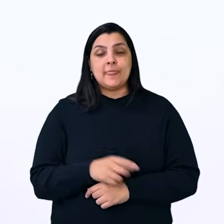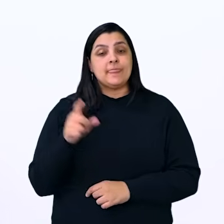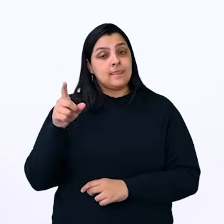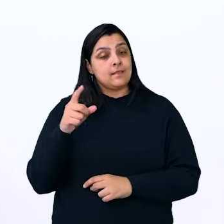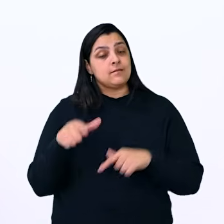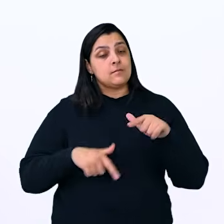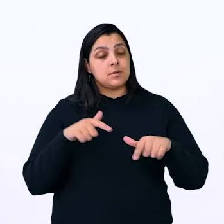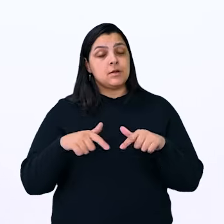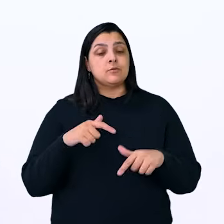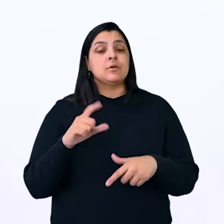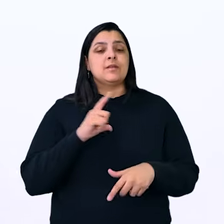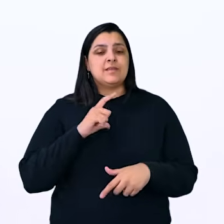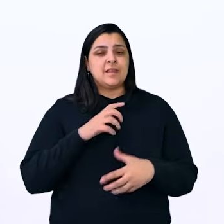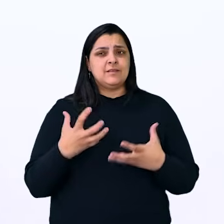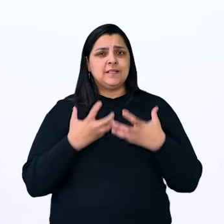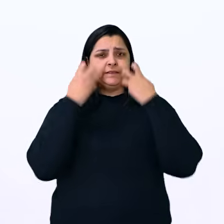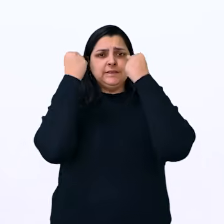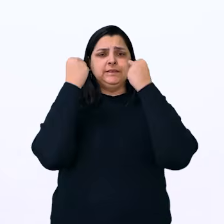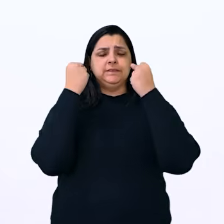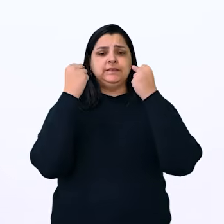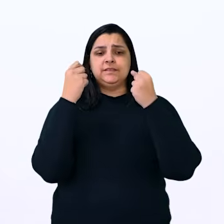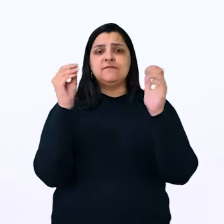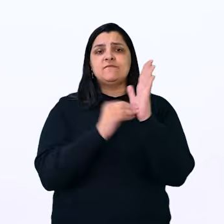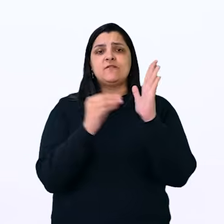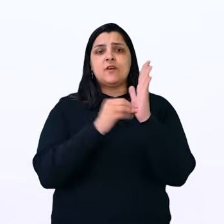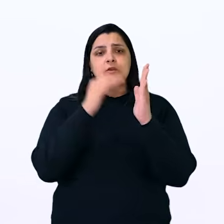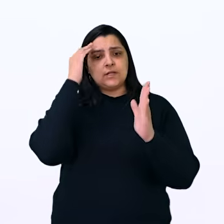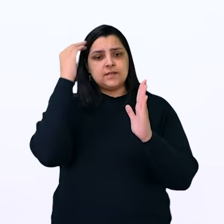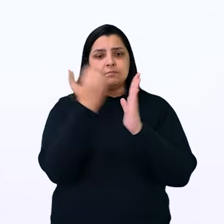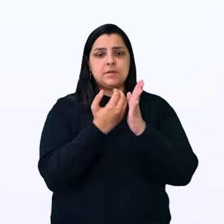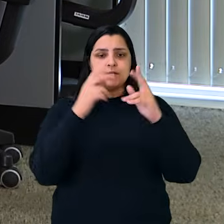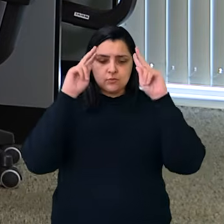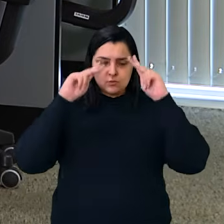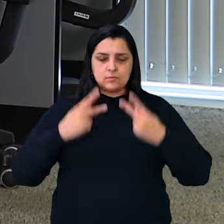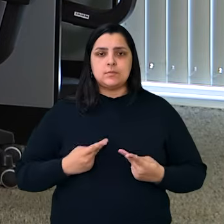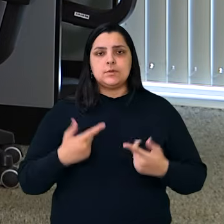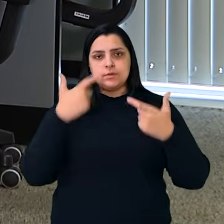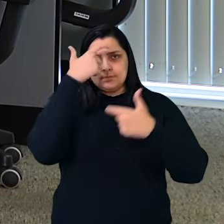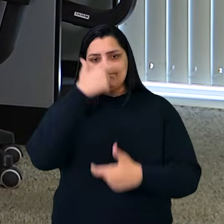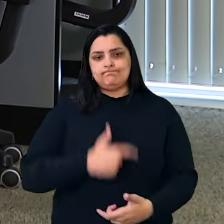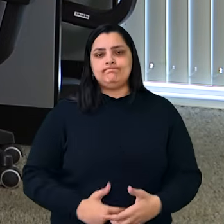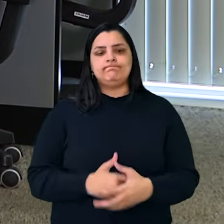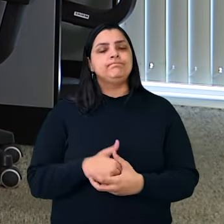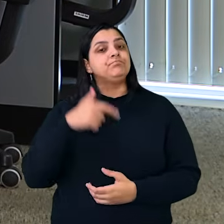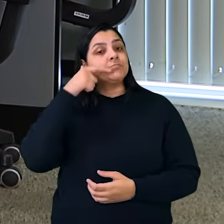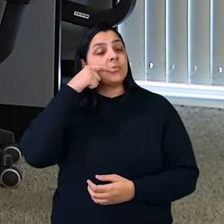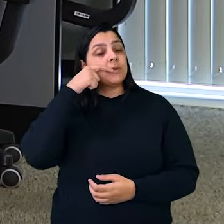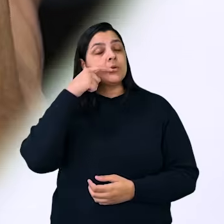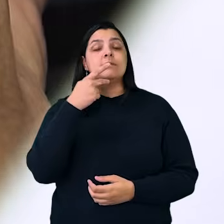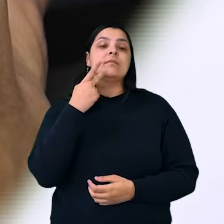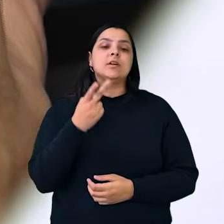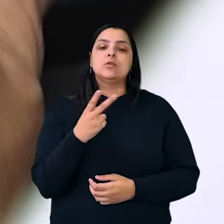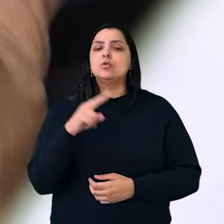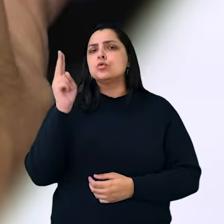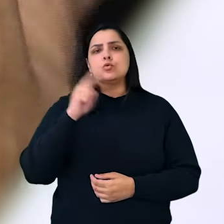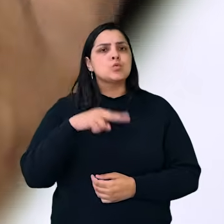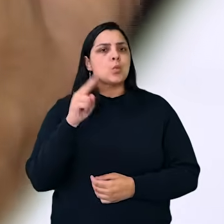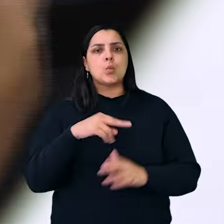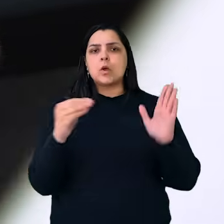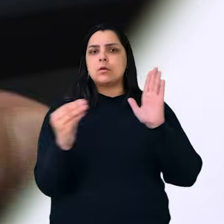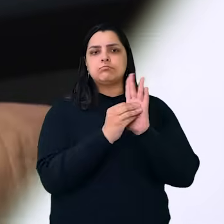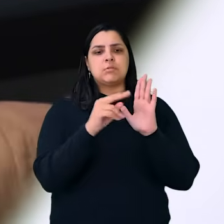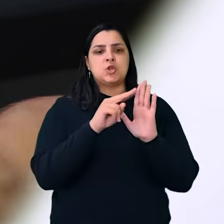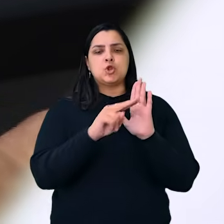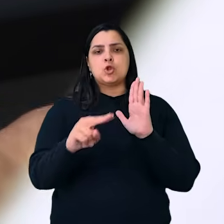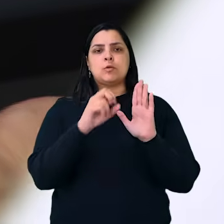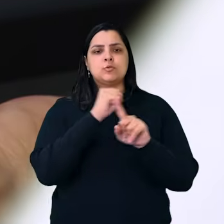sofreu constrangimento e houve desrespeito à dignidade humana. A operadora de telemarketing disse que nunca teve o